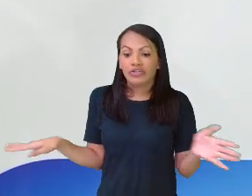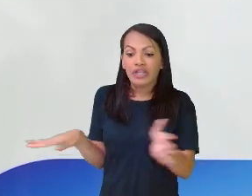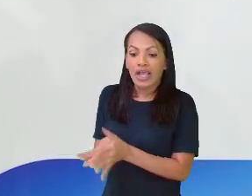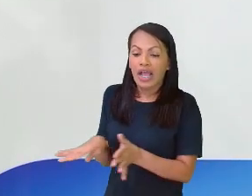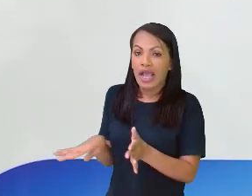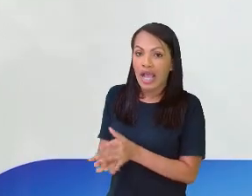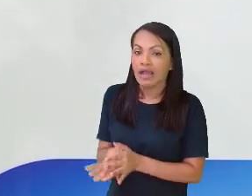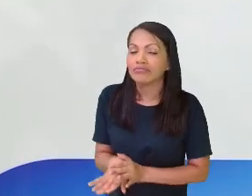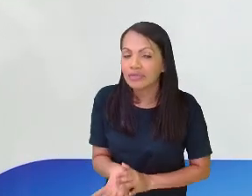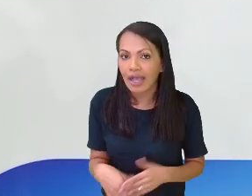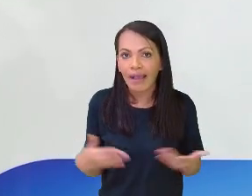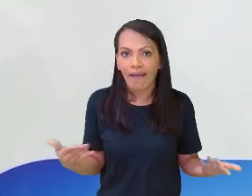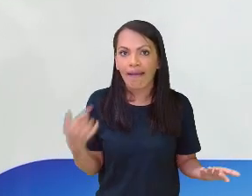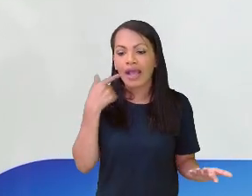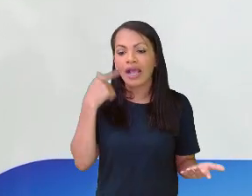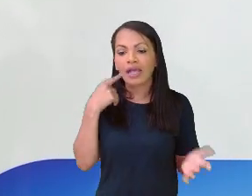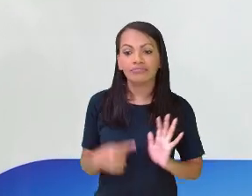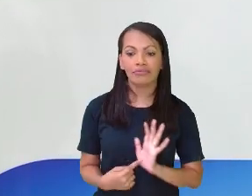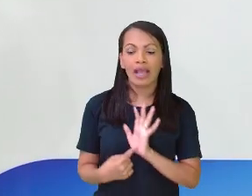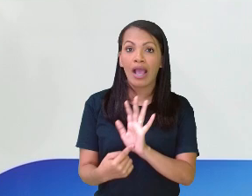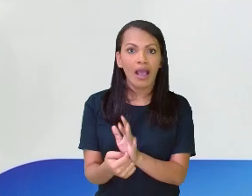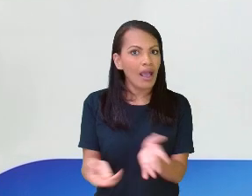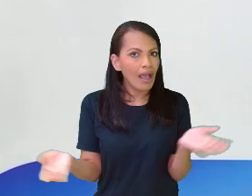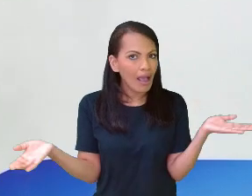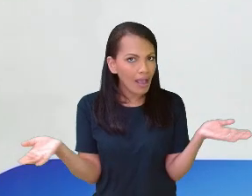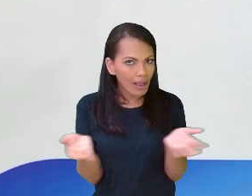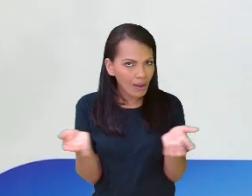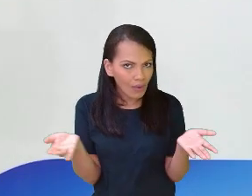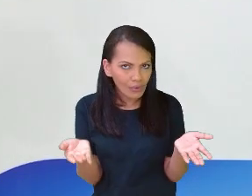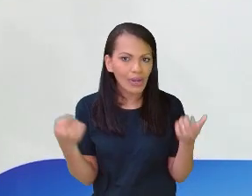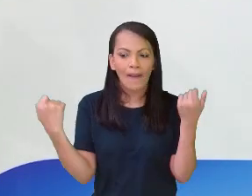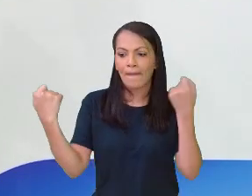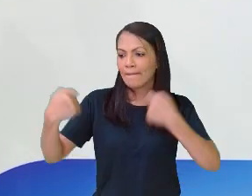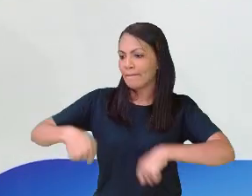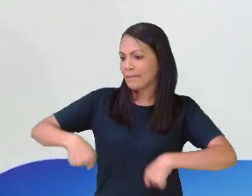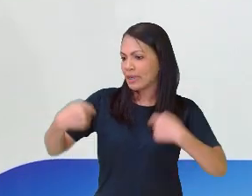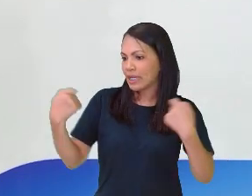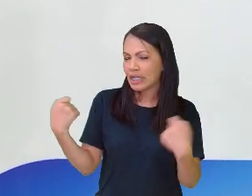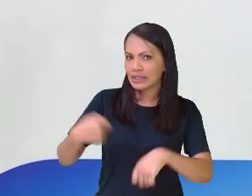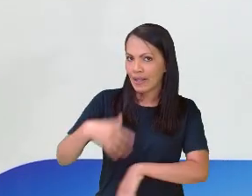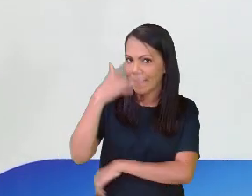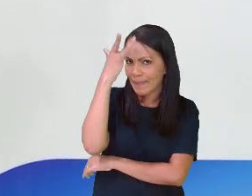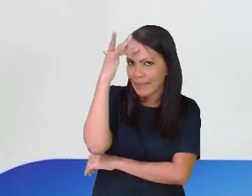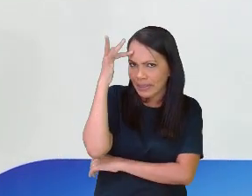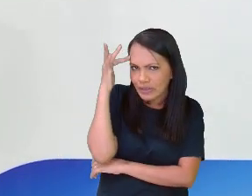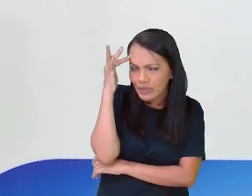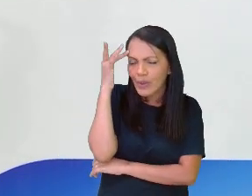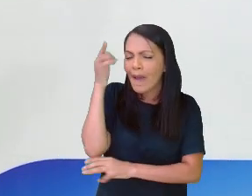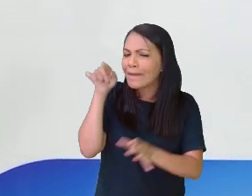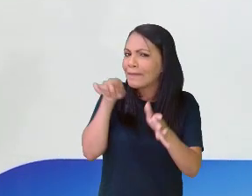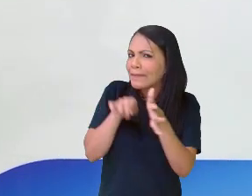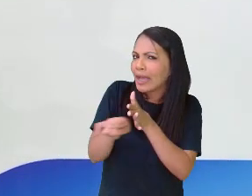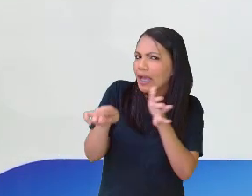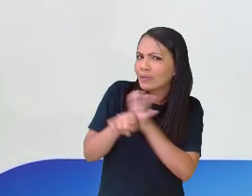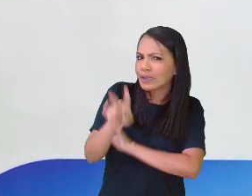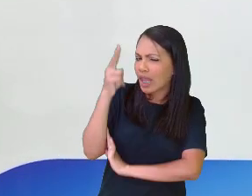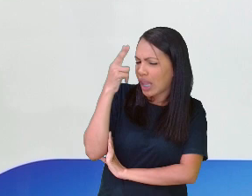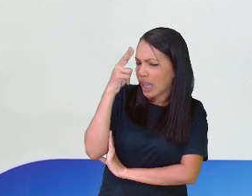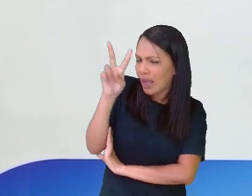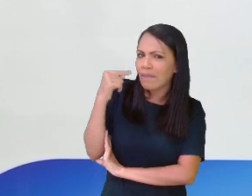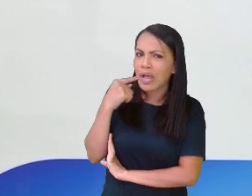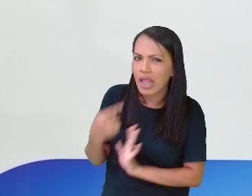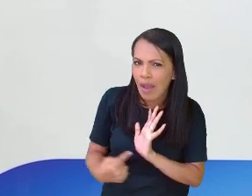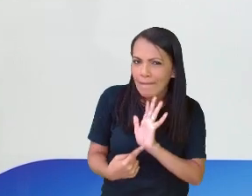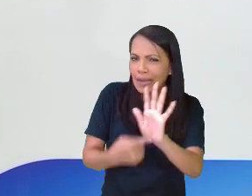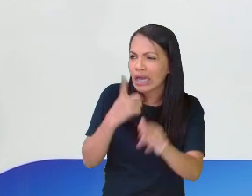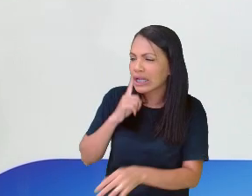a gente chegando, começando a aula, ele aparecia. Agora, ele precisa que o pessoal fale dele, lembre dele para ele aparecer aí.